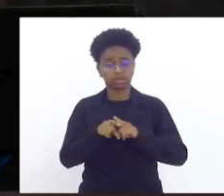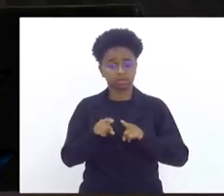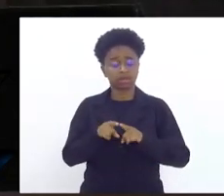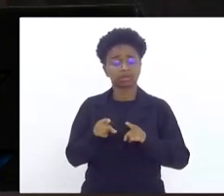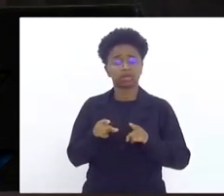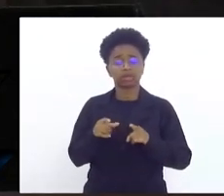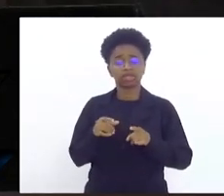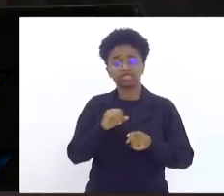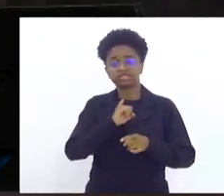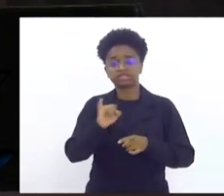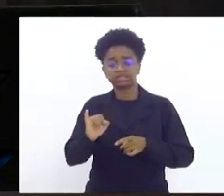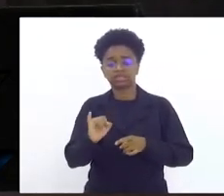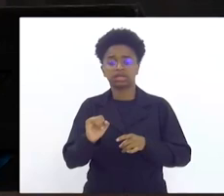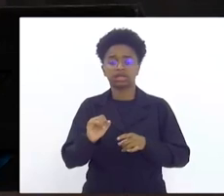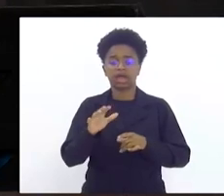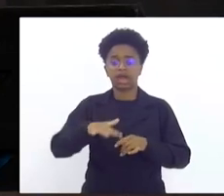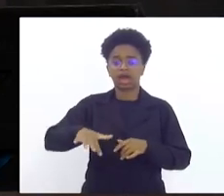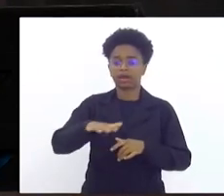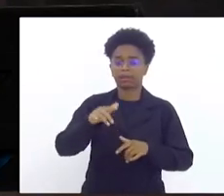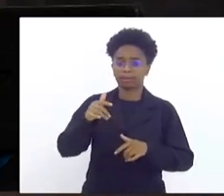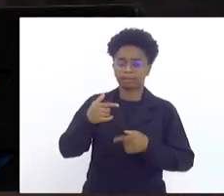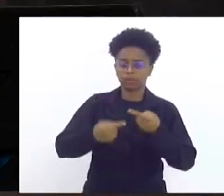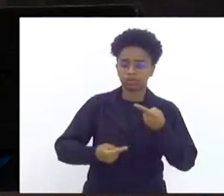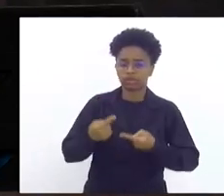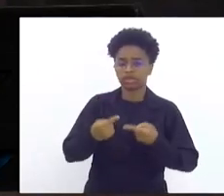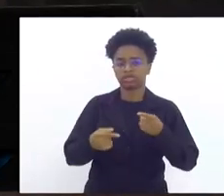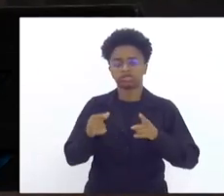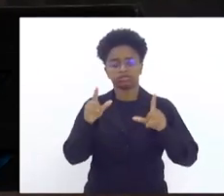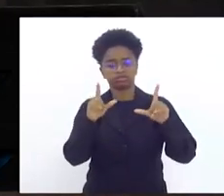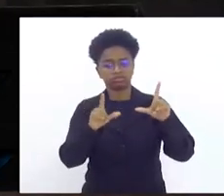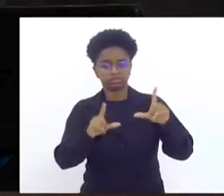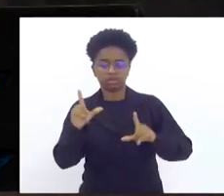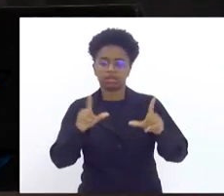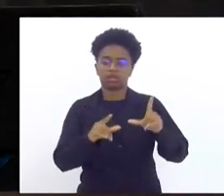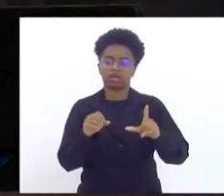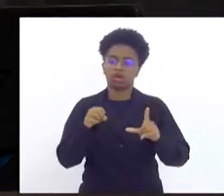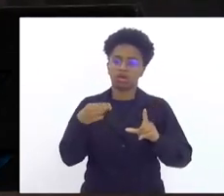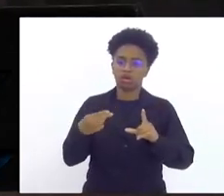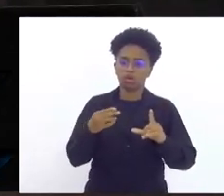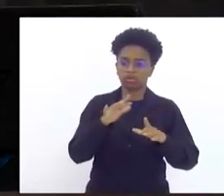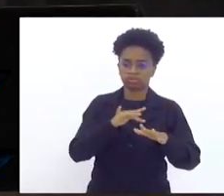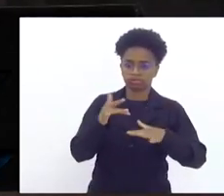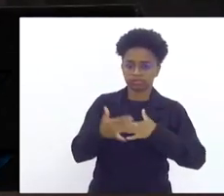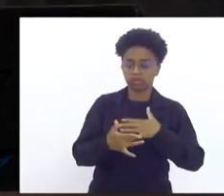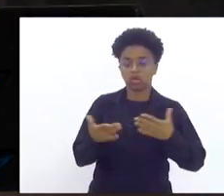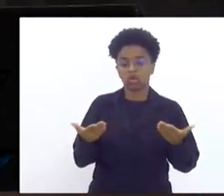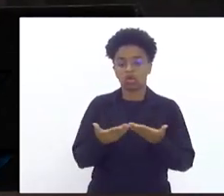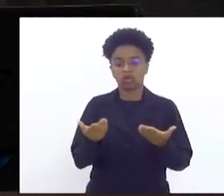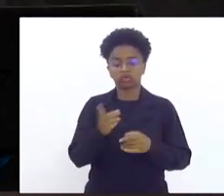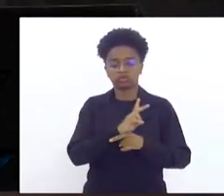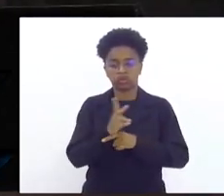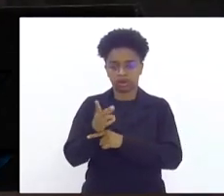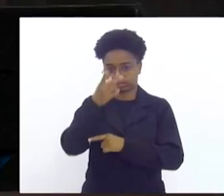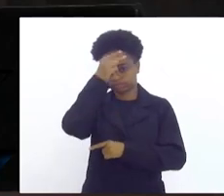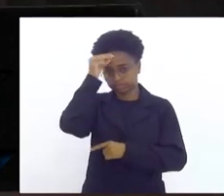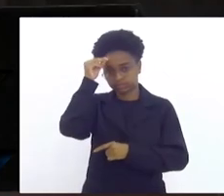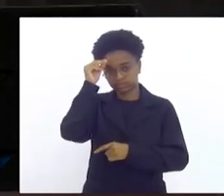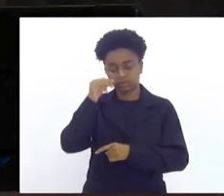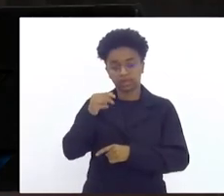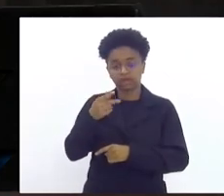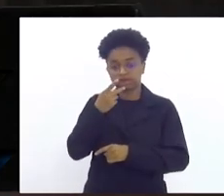os veículos de comunicação quando meio político quando as pessoas os servidores da cidade hoje não guarda municipal me parou na entrada da Assembleia fazendo